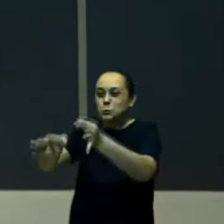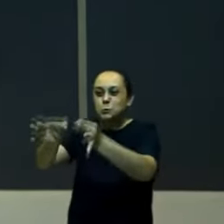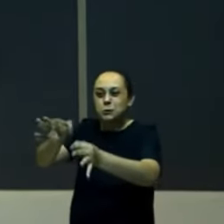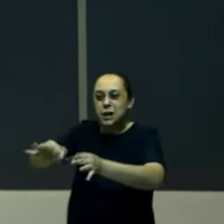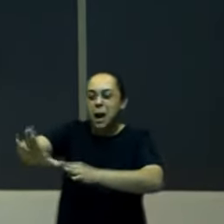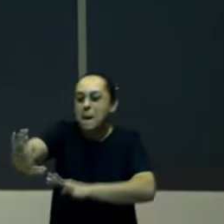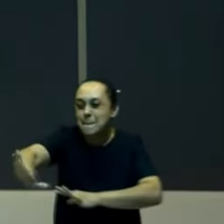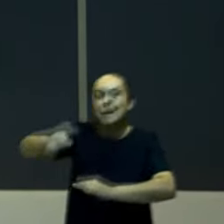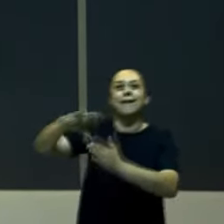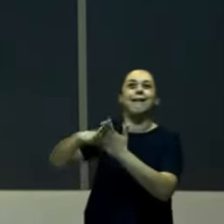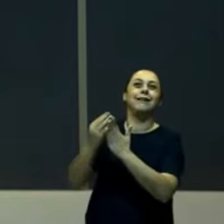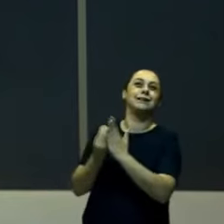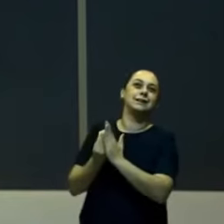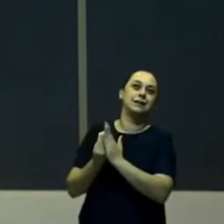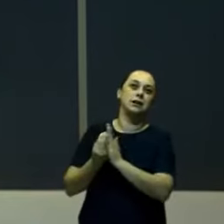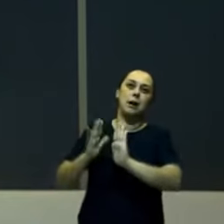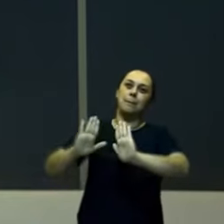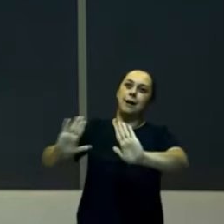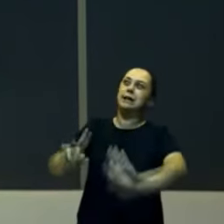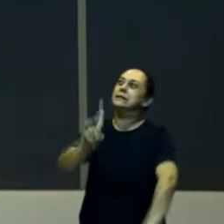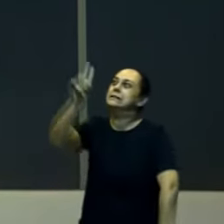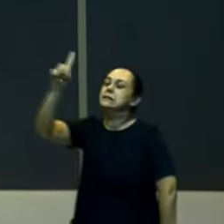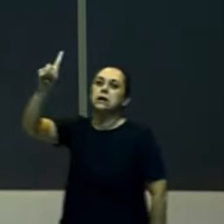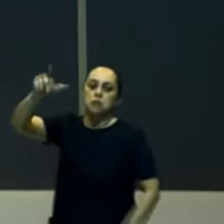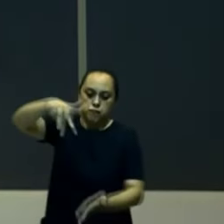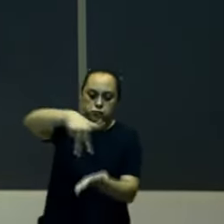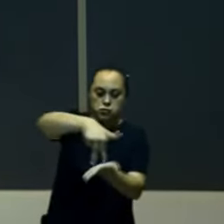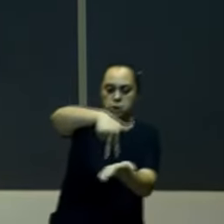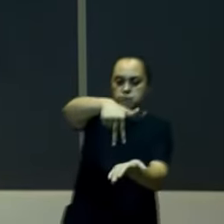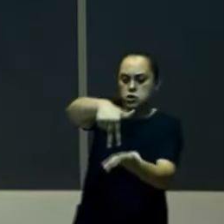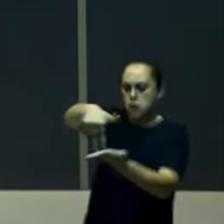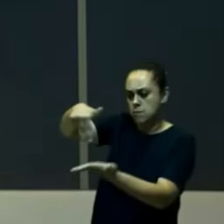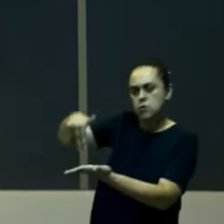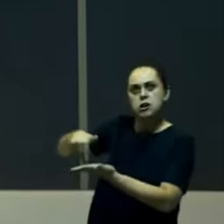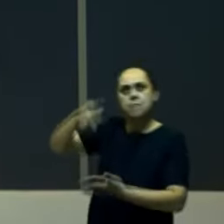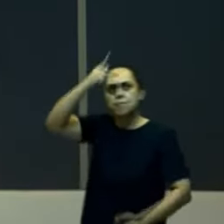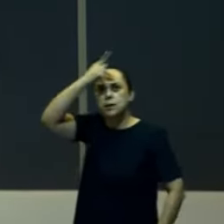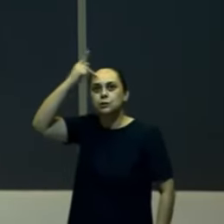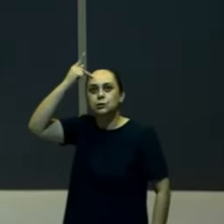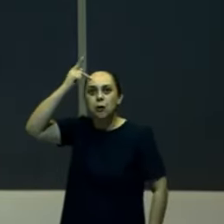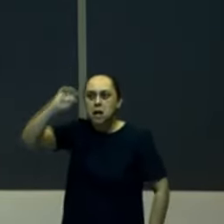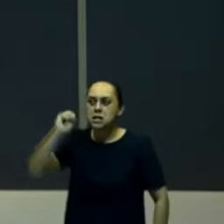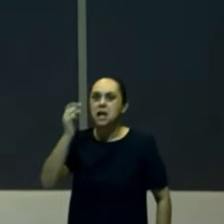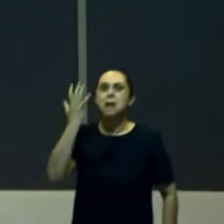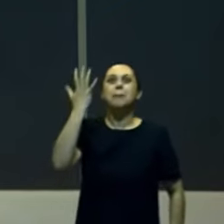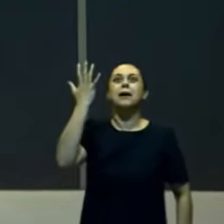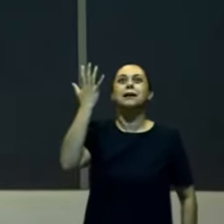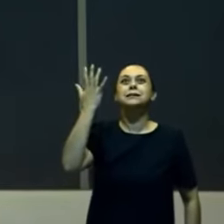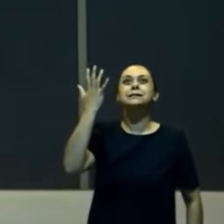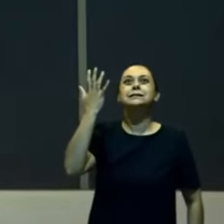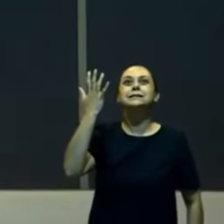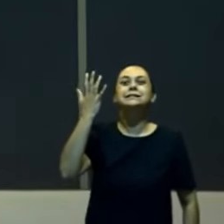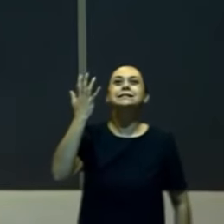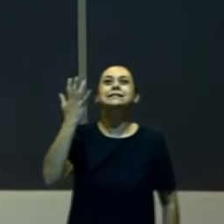Paulo. Deus foi levantando um, outro, outro e outro. E antes do momento final,